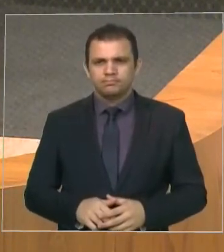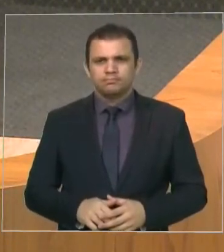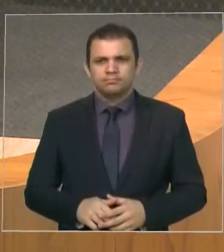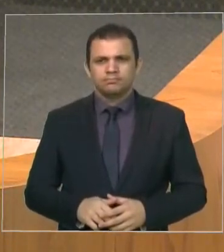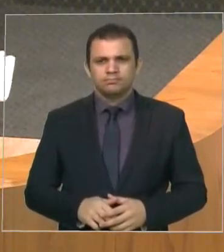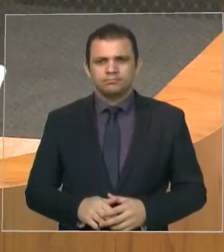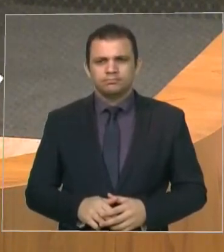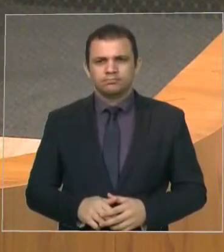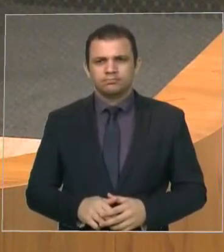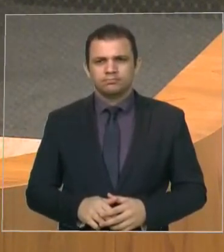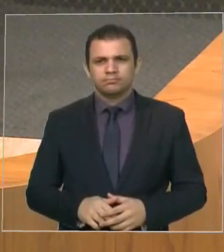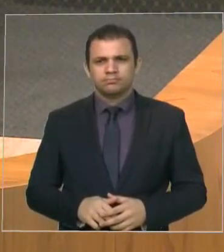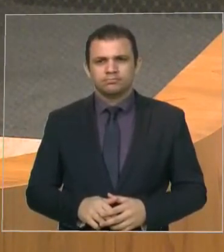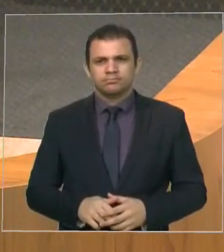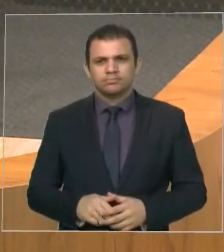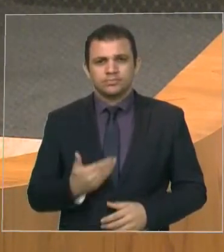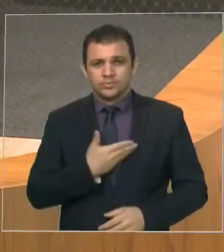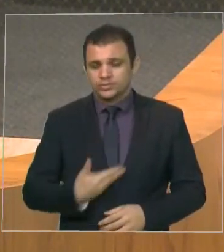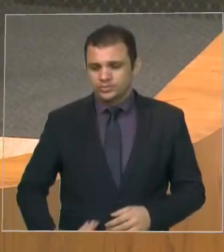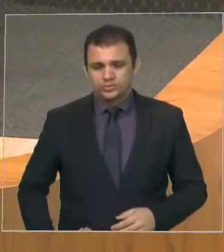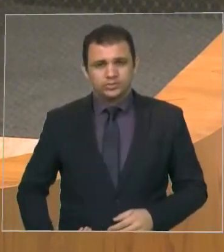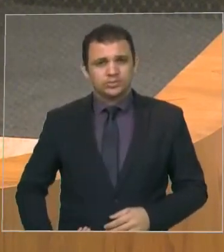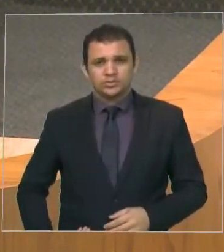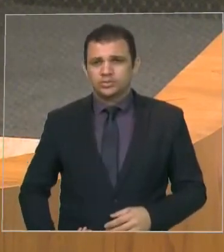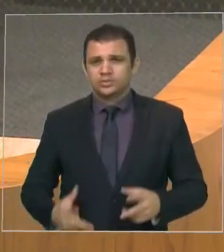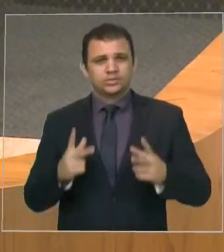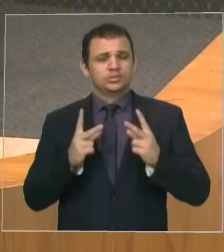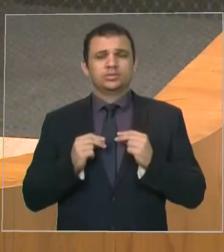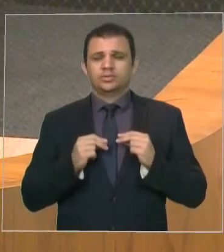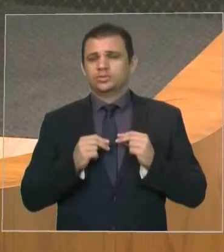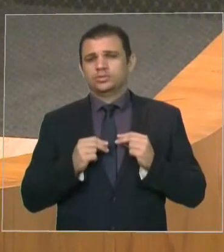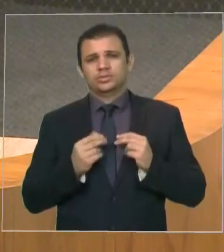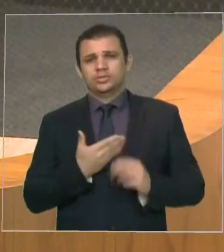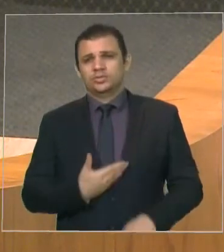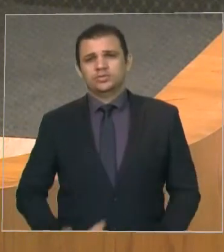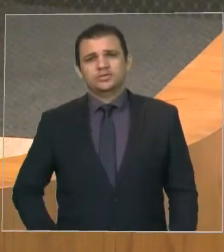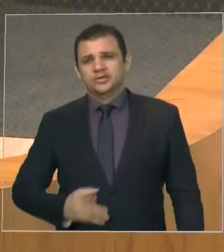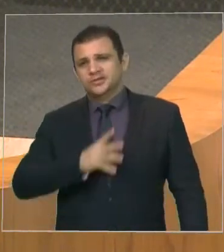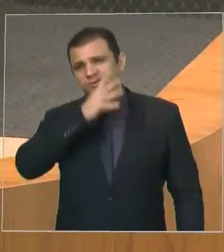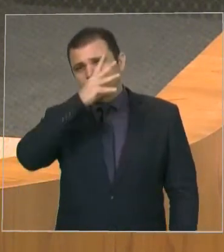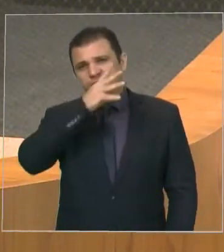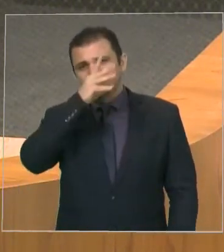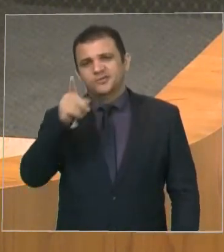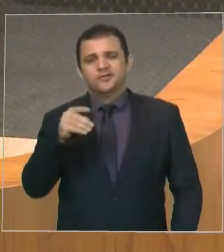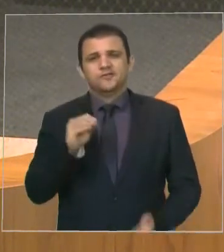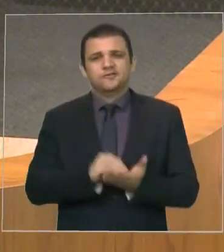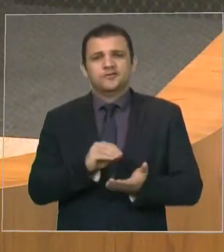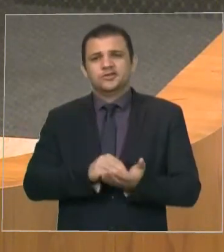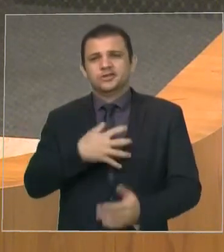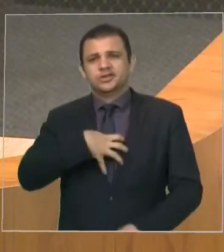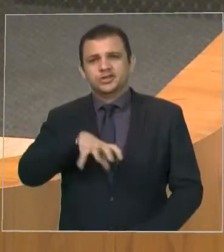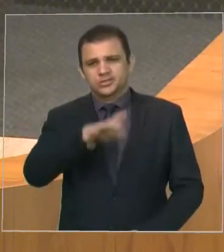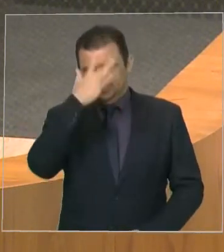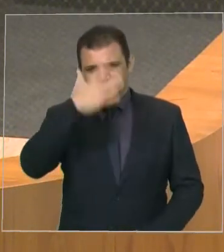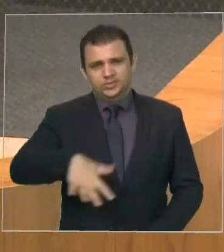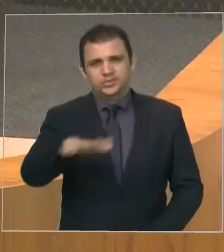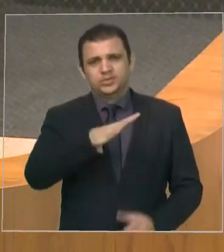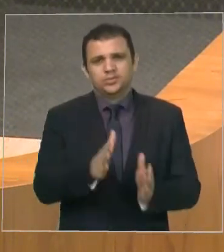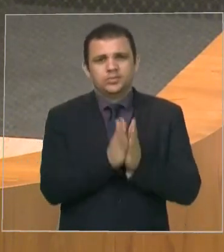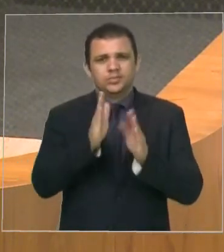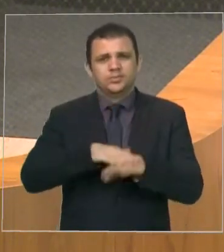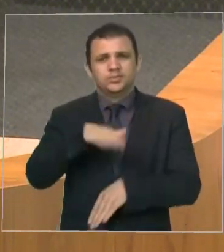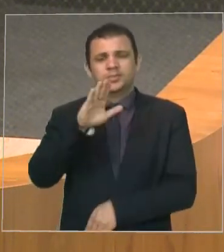Ninguém merece um governo desastrado desse, insensível à causa das pessoas mais carentes por mais 4 anos.